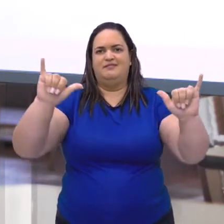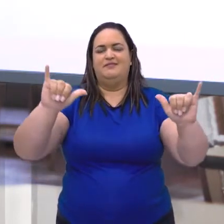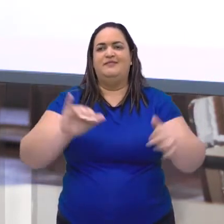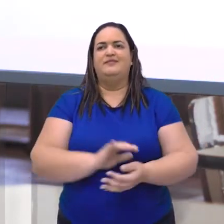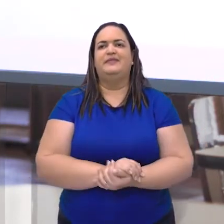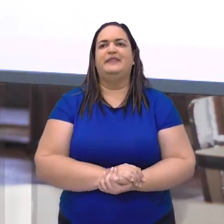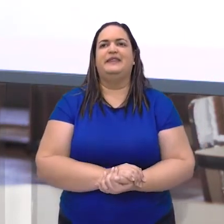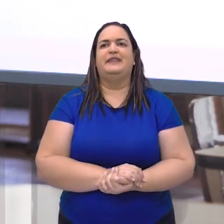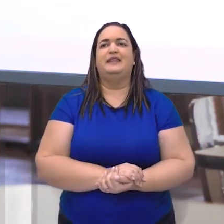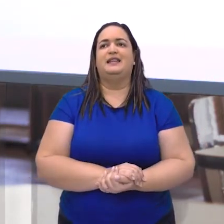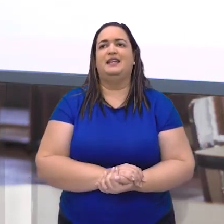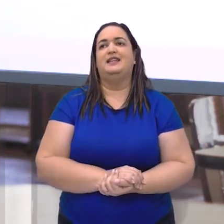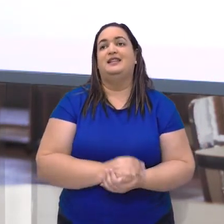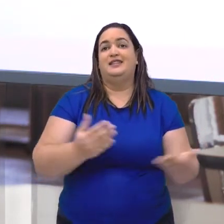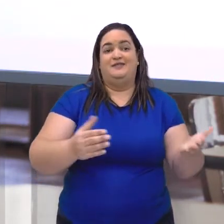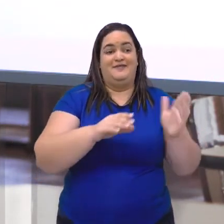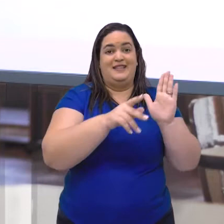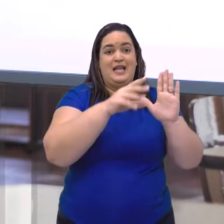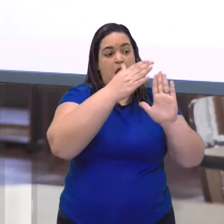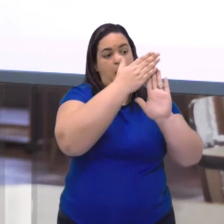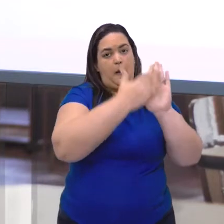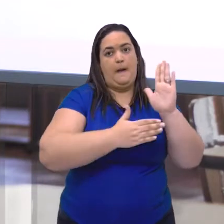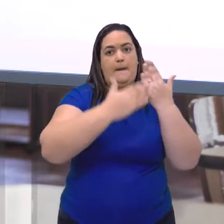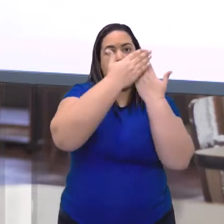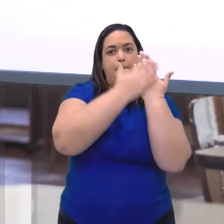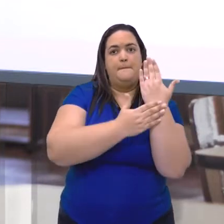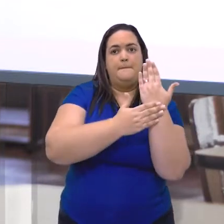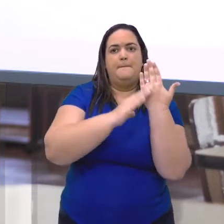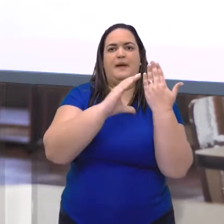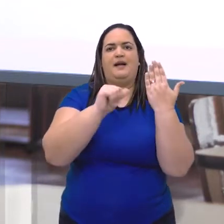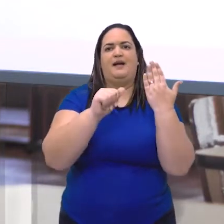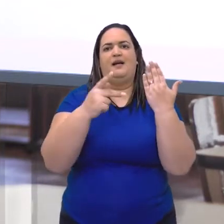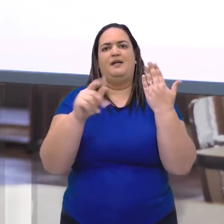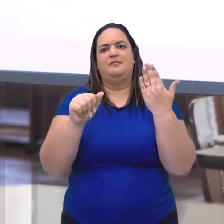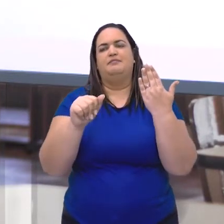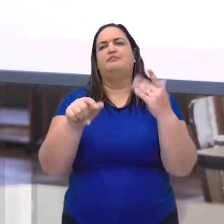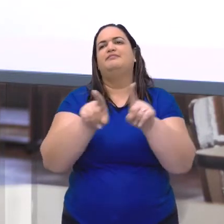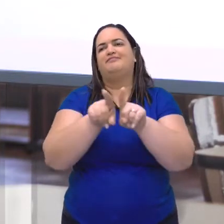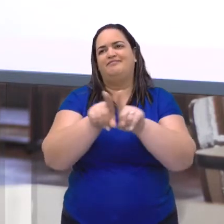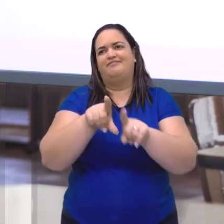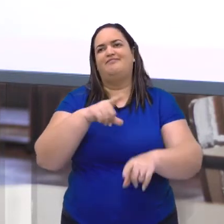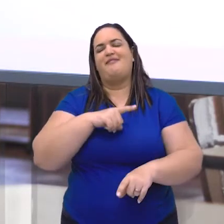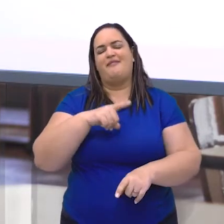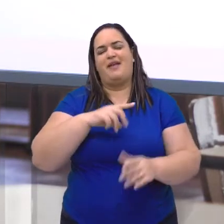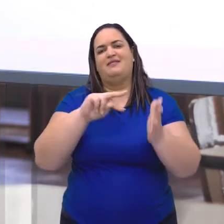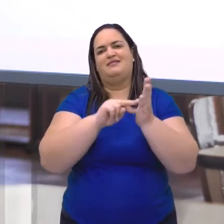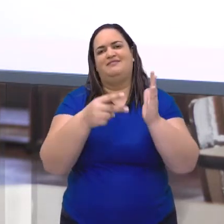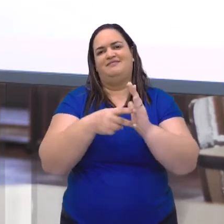de DVD e a sinopse também tem a sua significação.